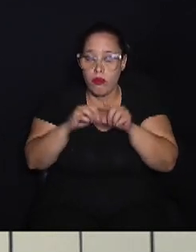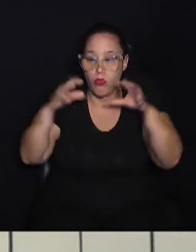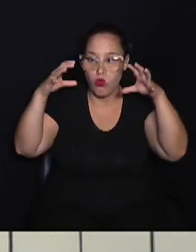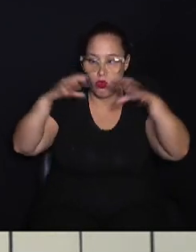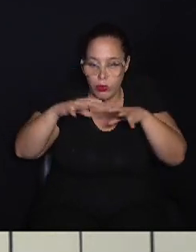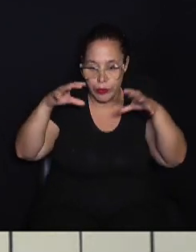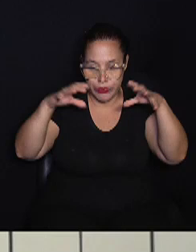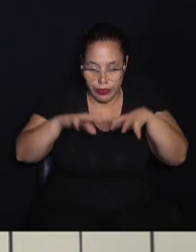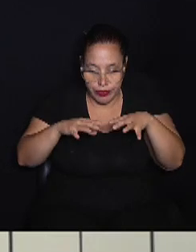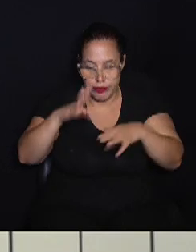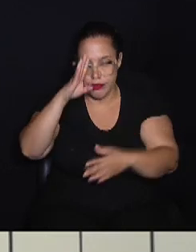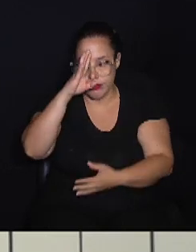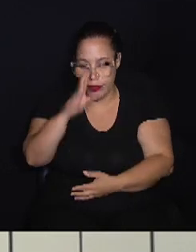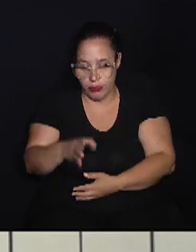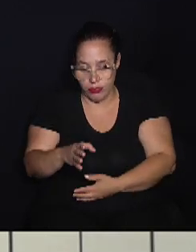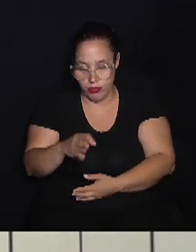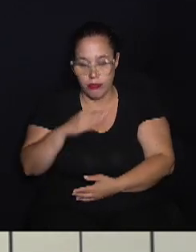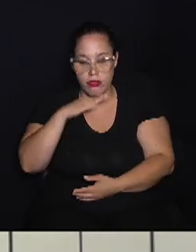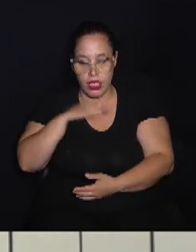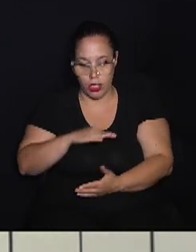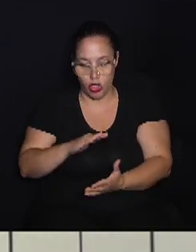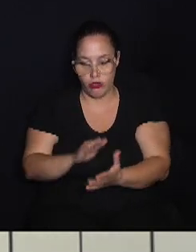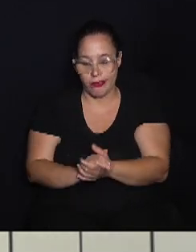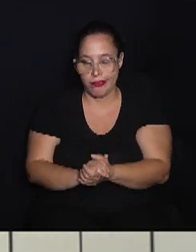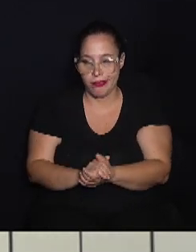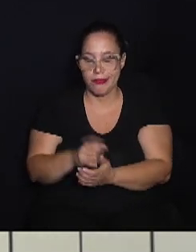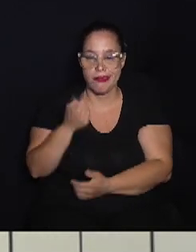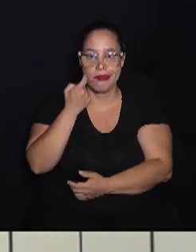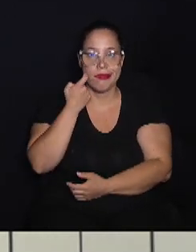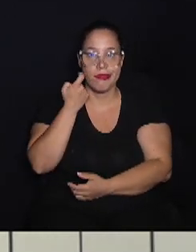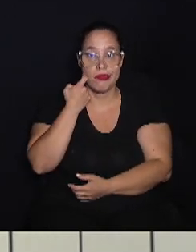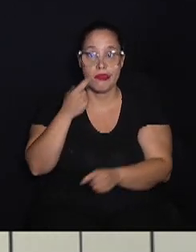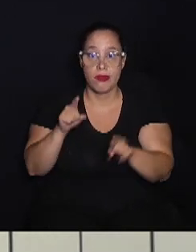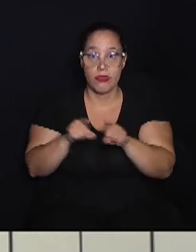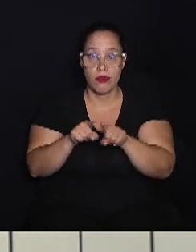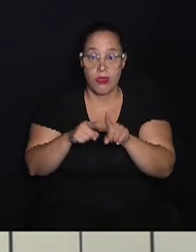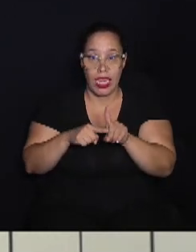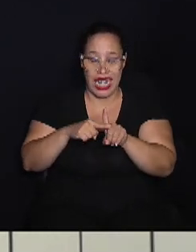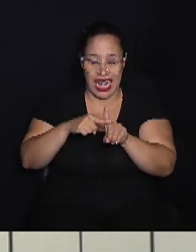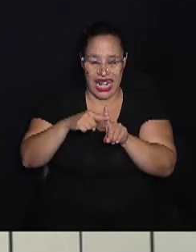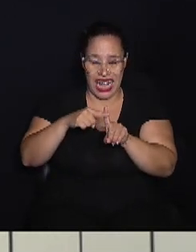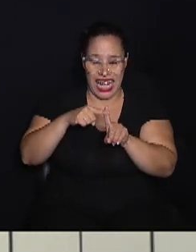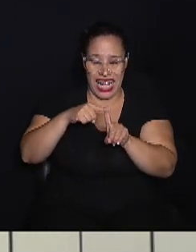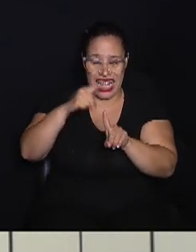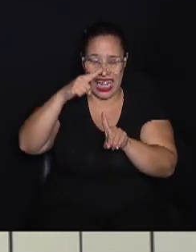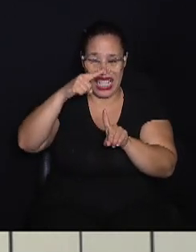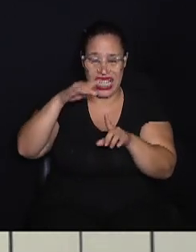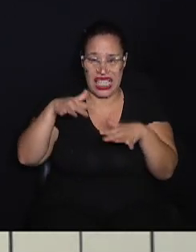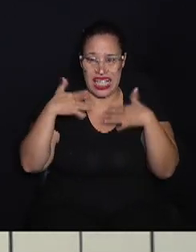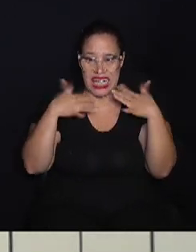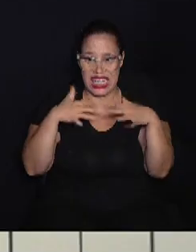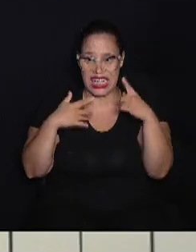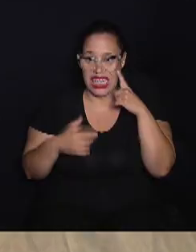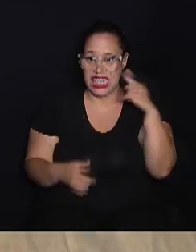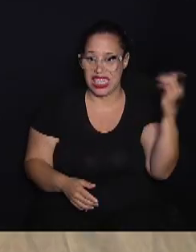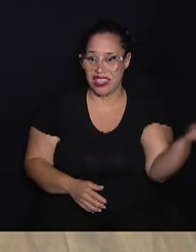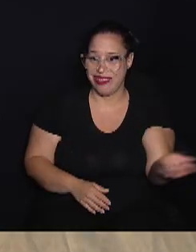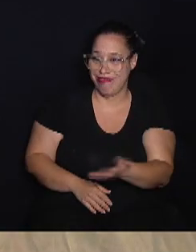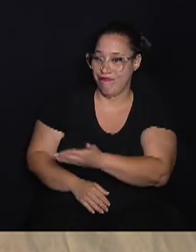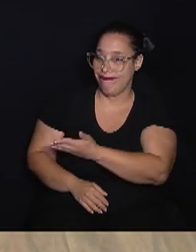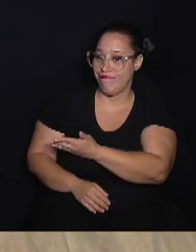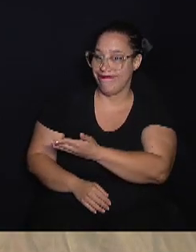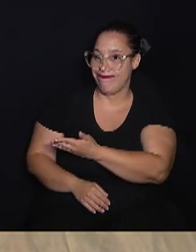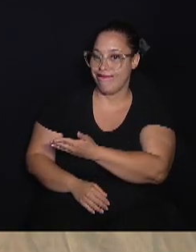chuva aí principalmente para a tarde sexta-feira também com temperaturas elevadas hein Olha só elas já estão aqui na minha